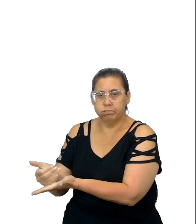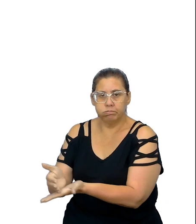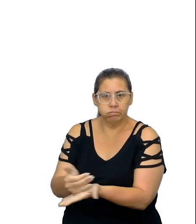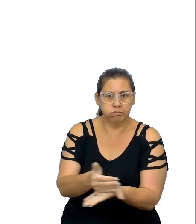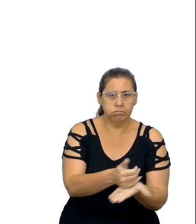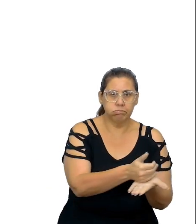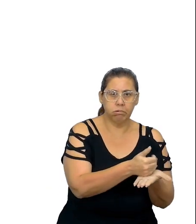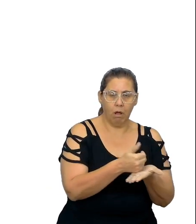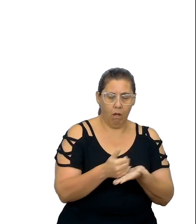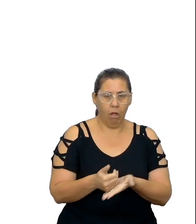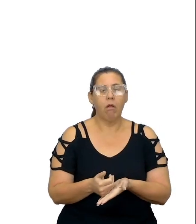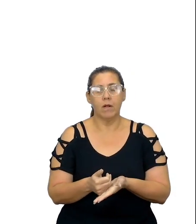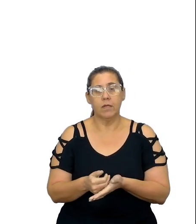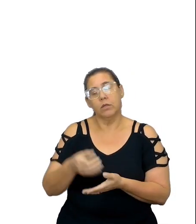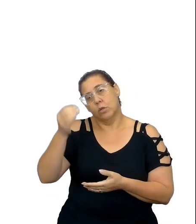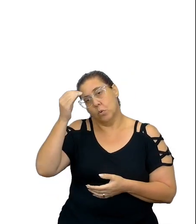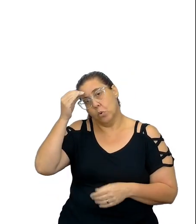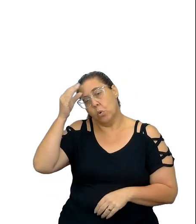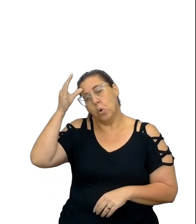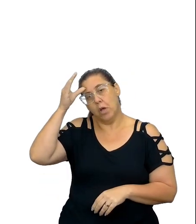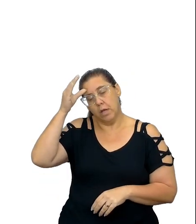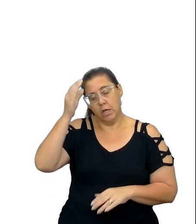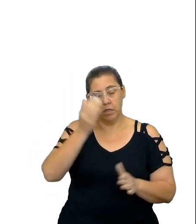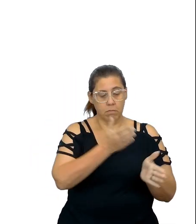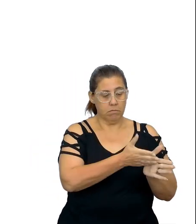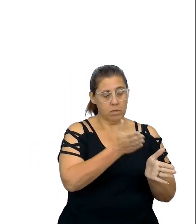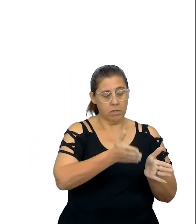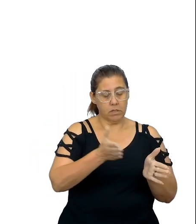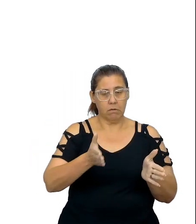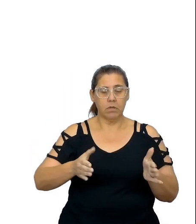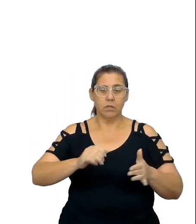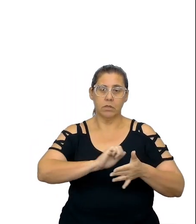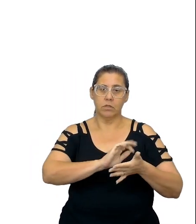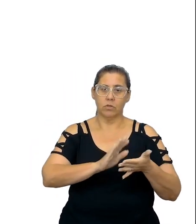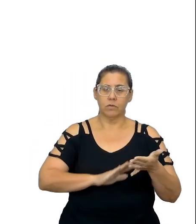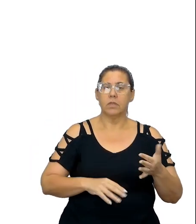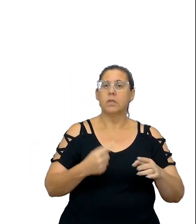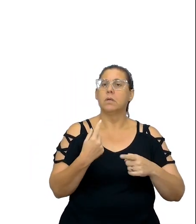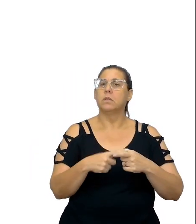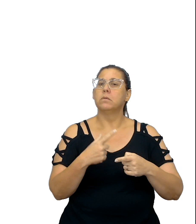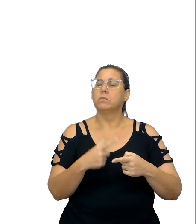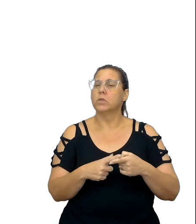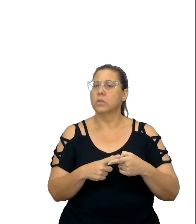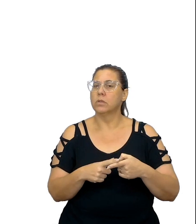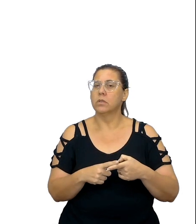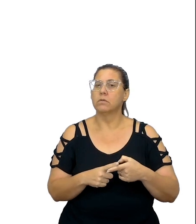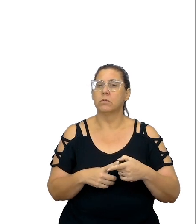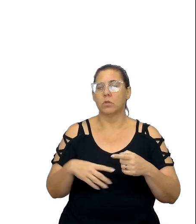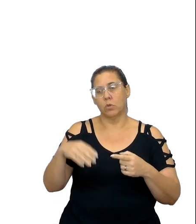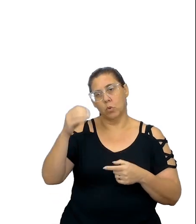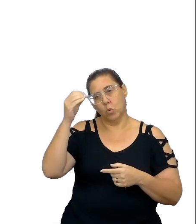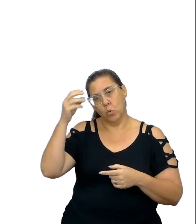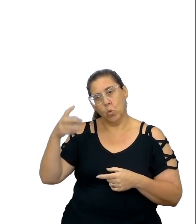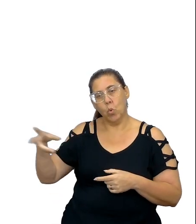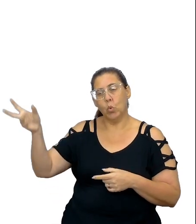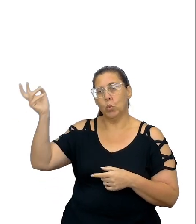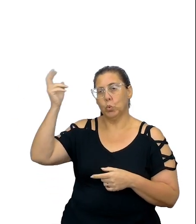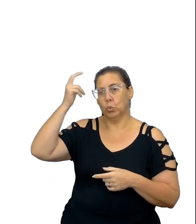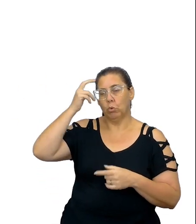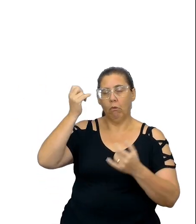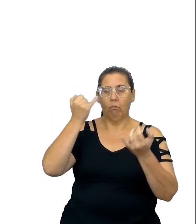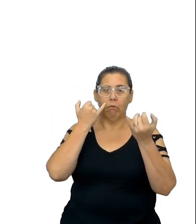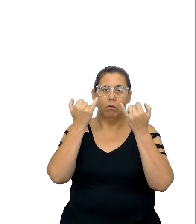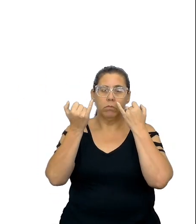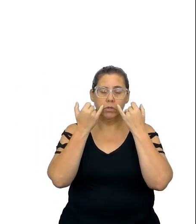de conhecimento dessa sequência de atividades aqui, porque a curadoria da informação